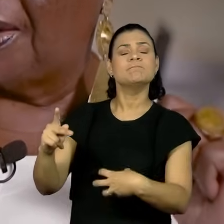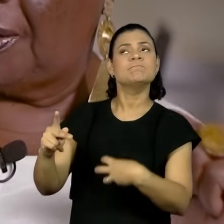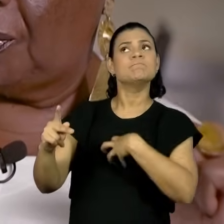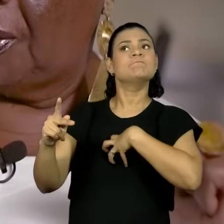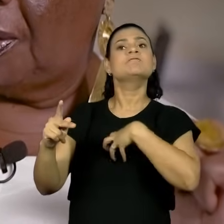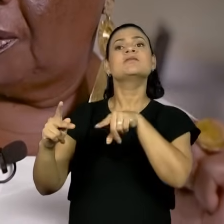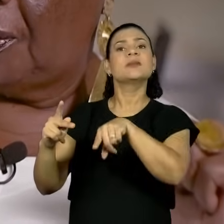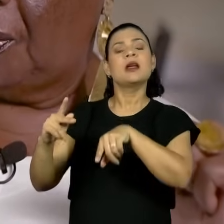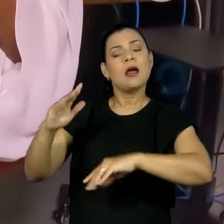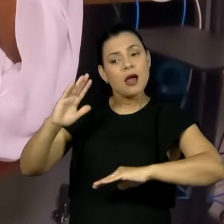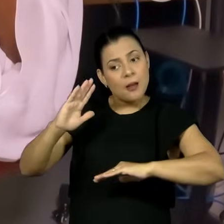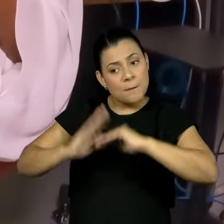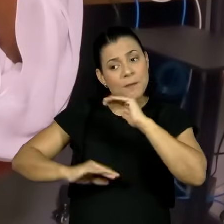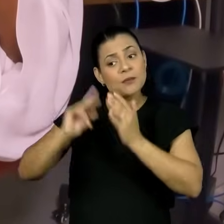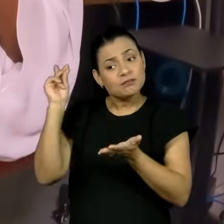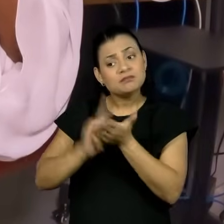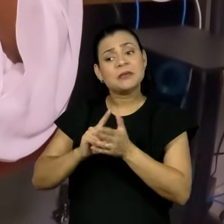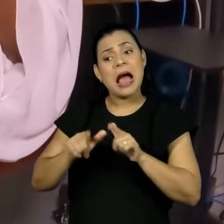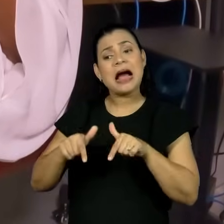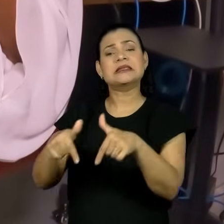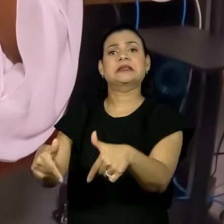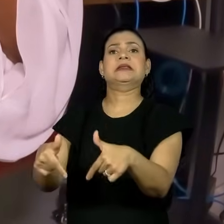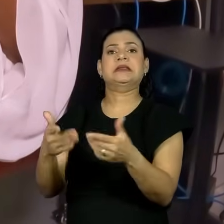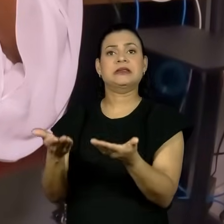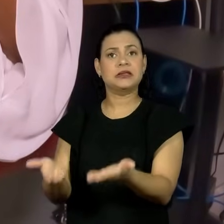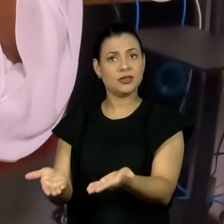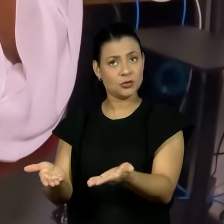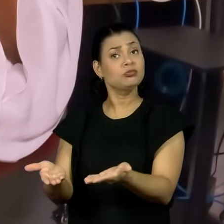na prática o que é